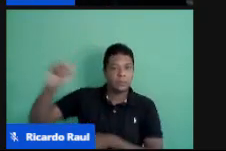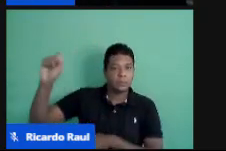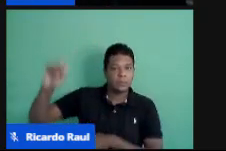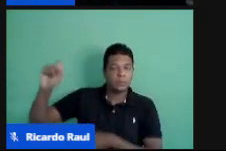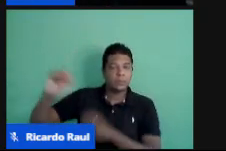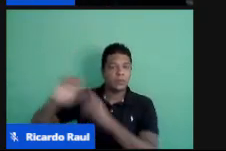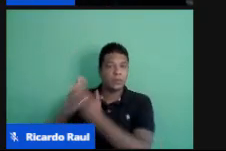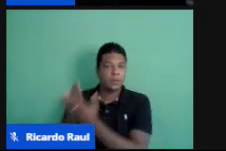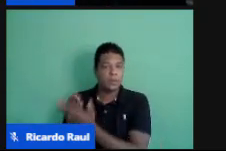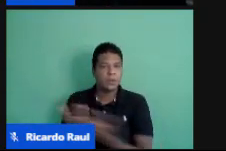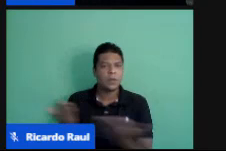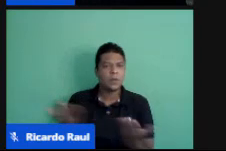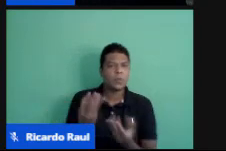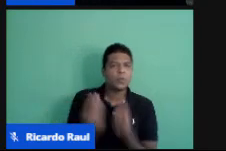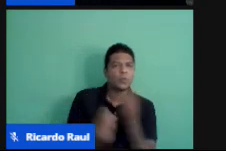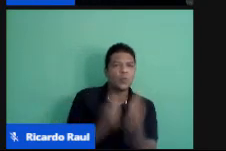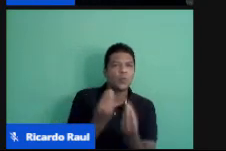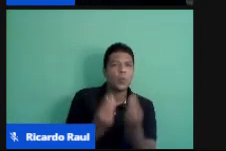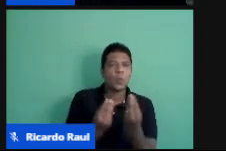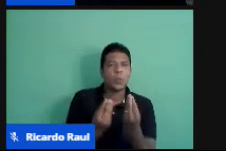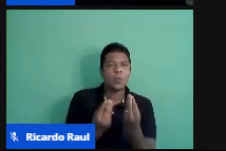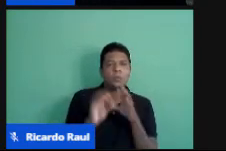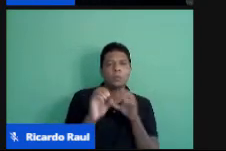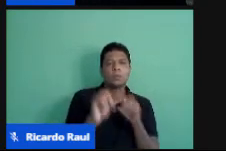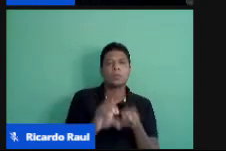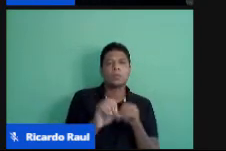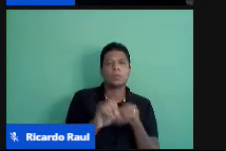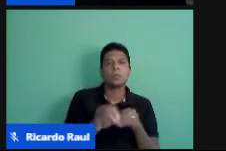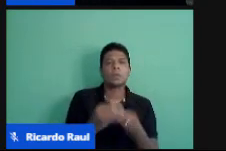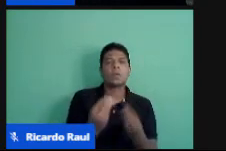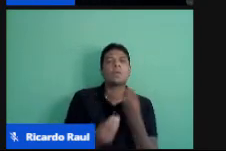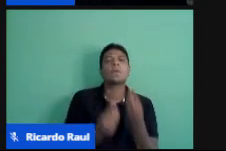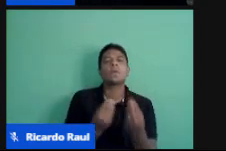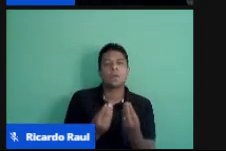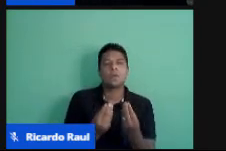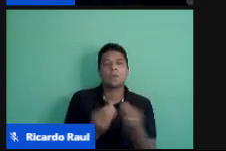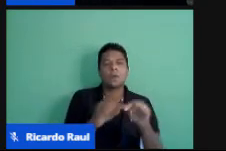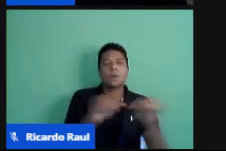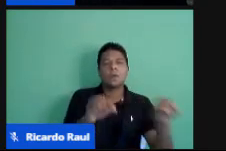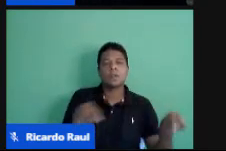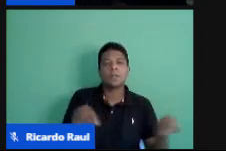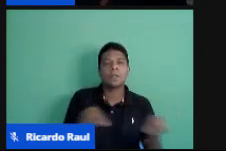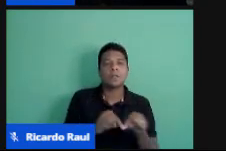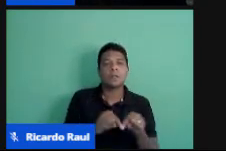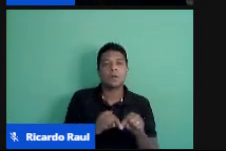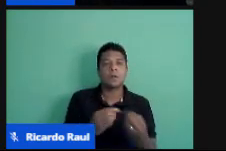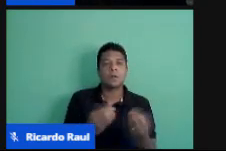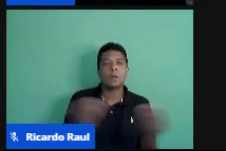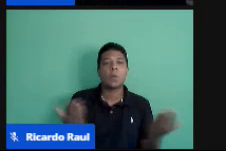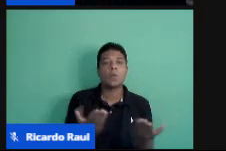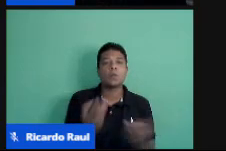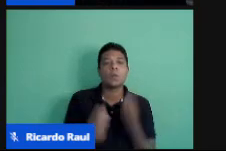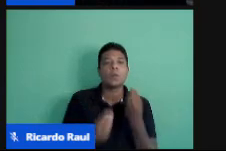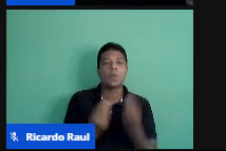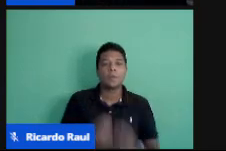Hoje, para vocês darem as aulas de vocês, como que é a sala de aula de vocês hoje?